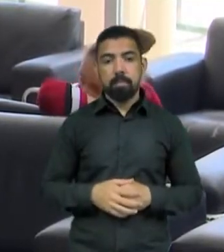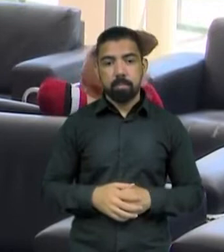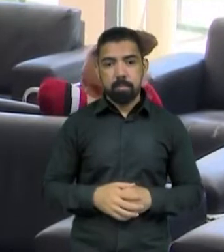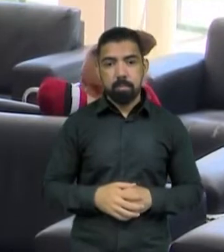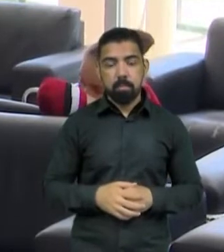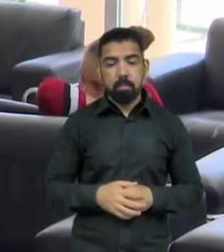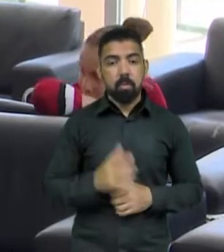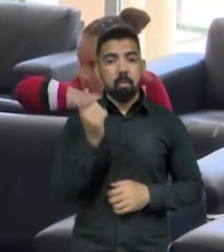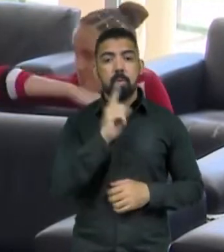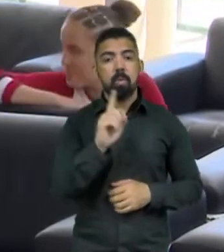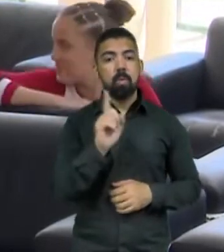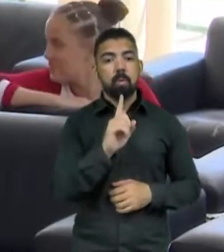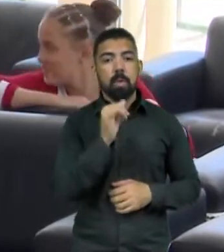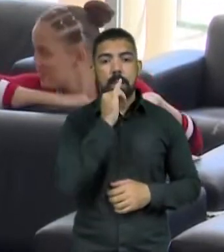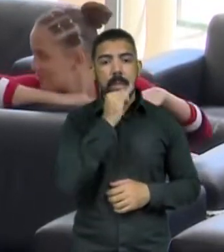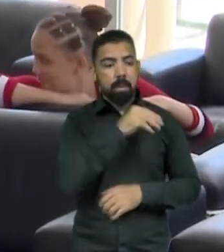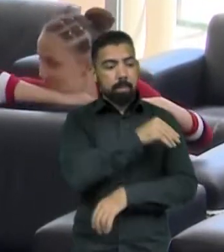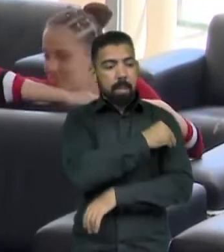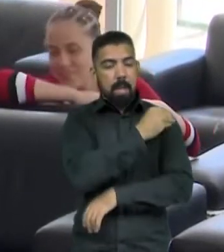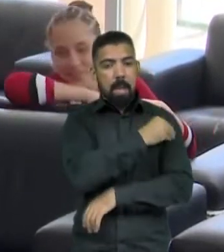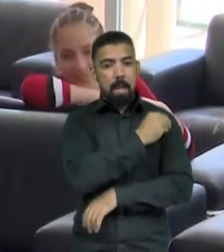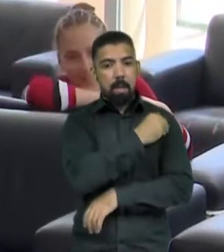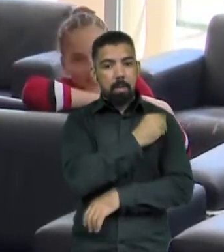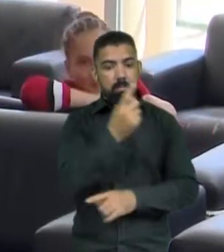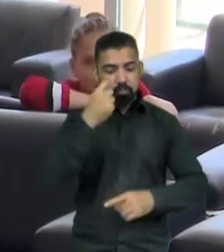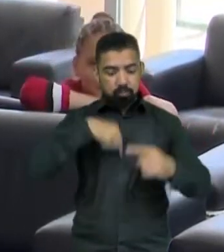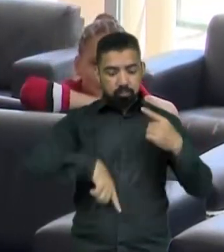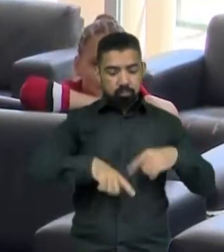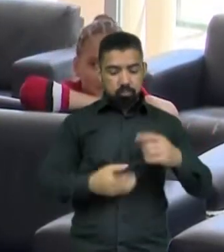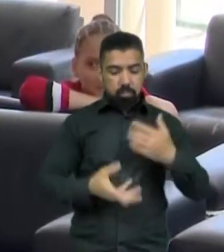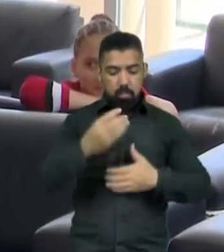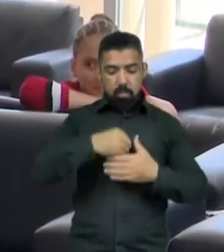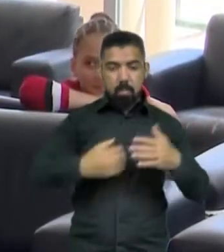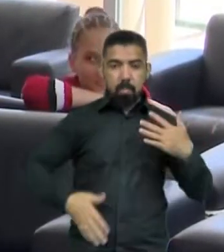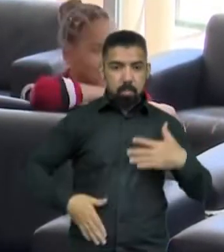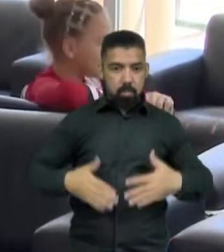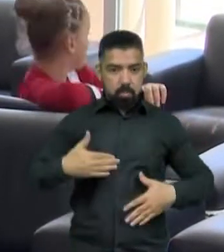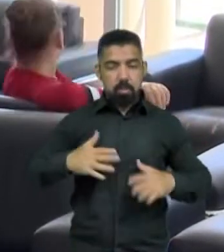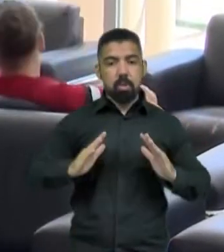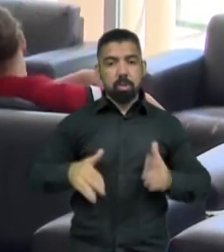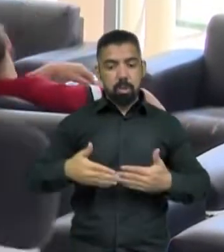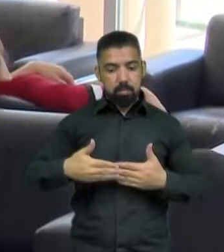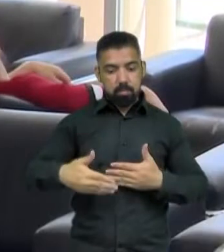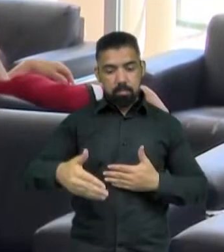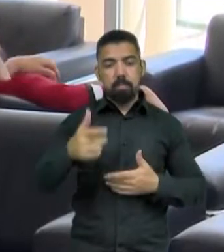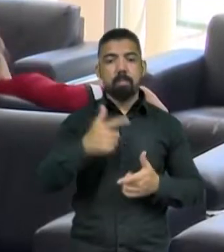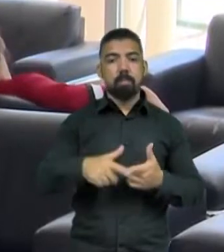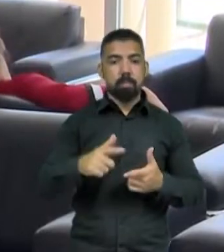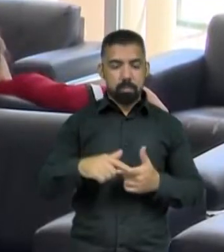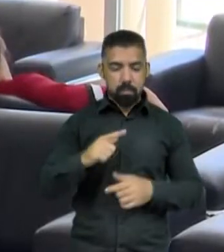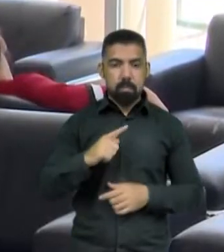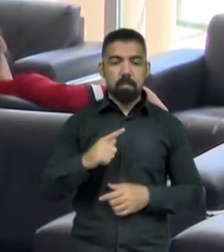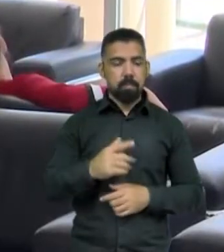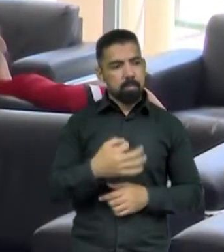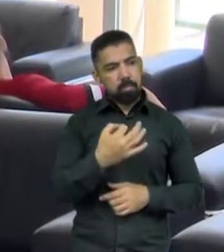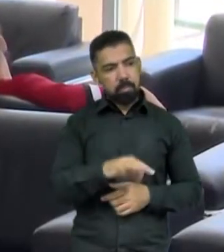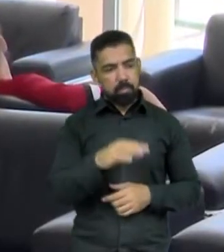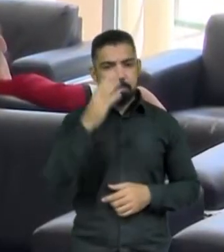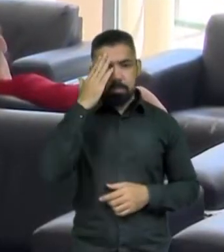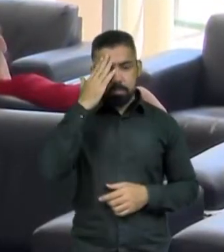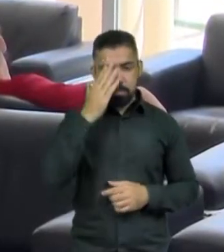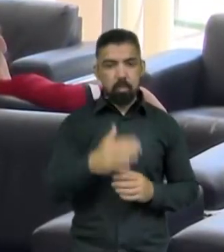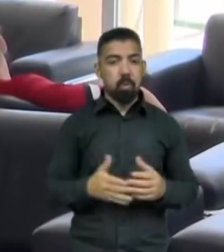maturar nem denegrir aquele álcool que está circulando. Então, já vai ter repercussões para o RN. Certo, doutor. E hoje, dia 9, é o